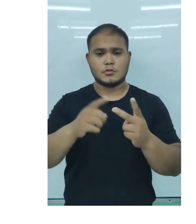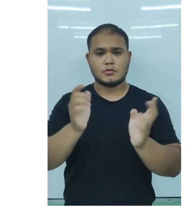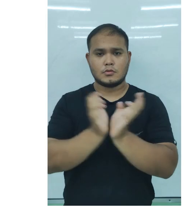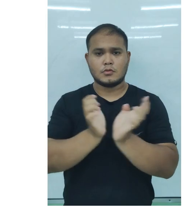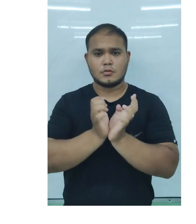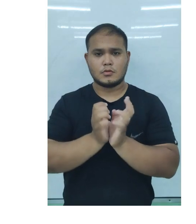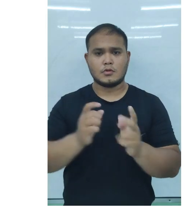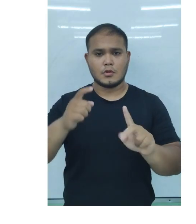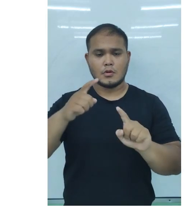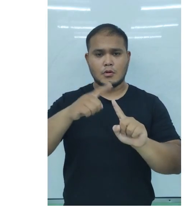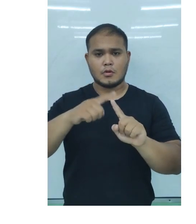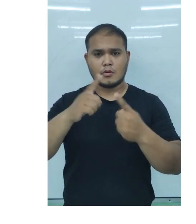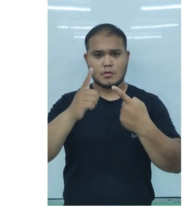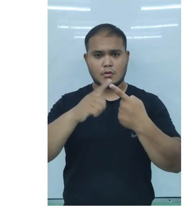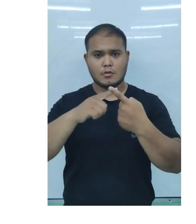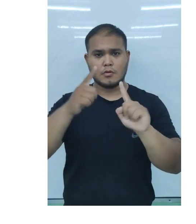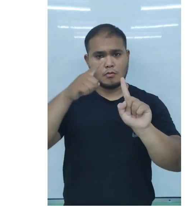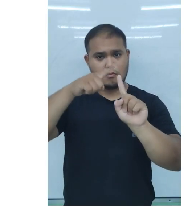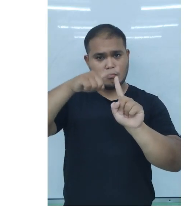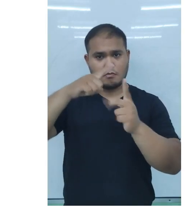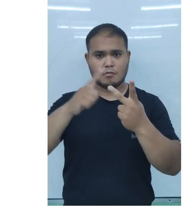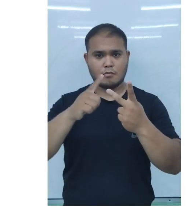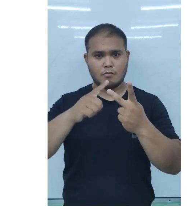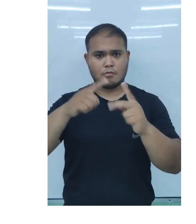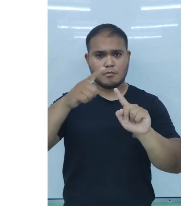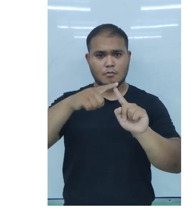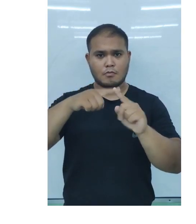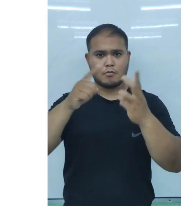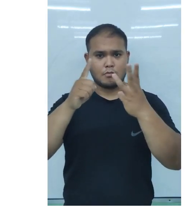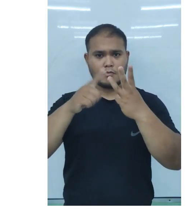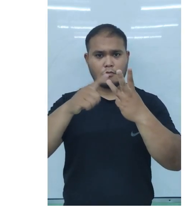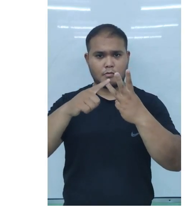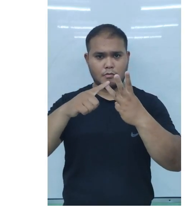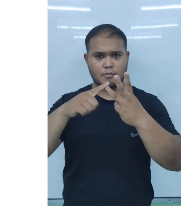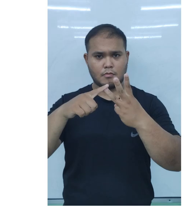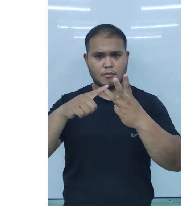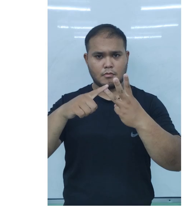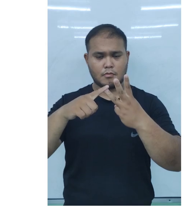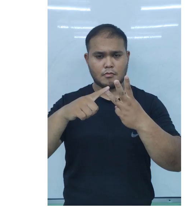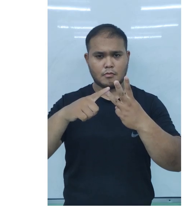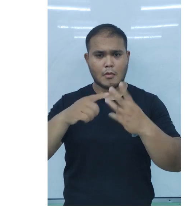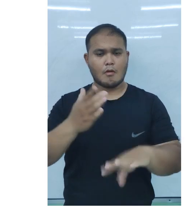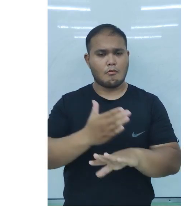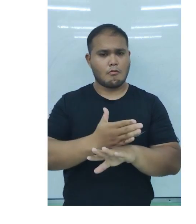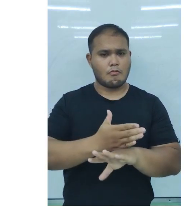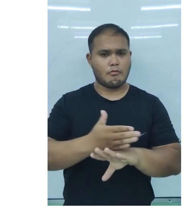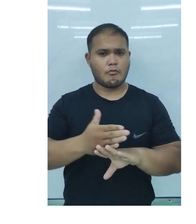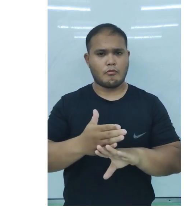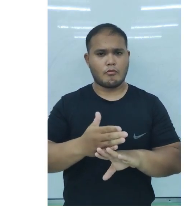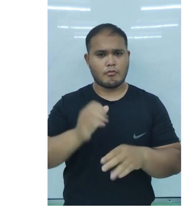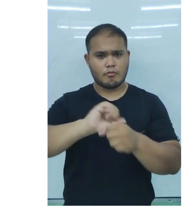os triformes. Nós vamos começar com o adjetivo uniforme.